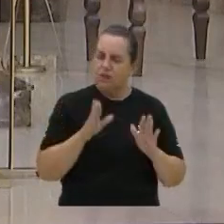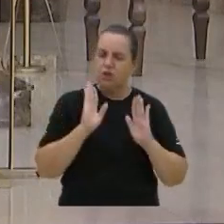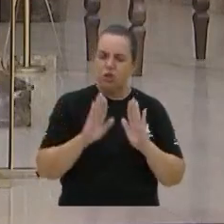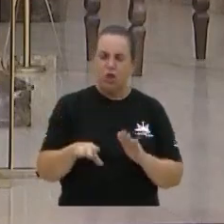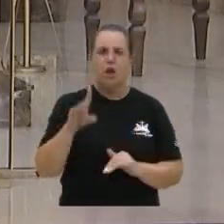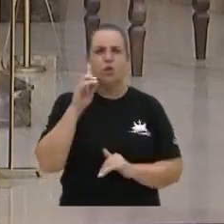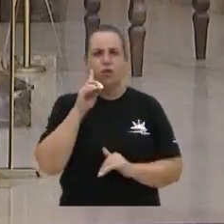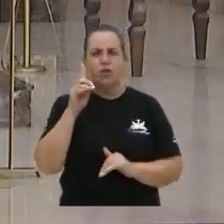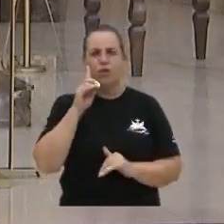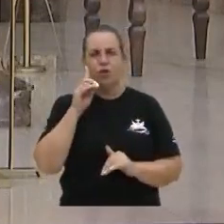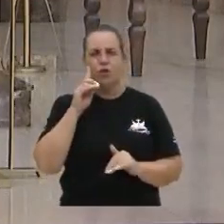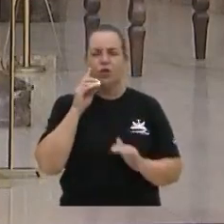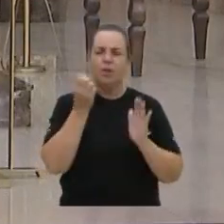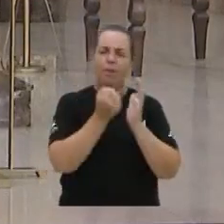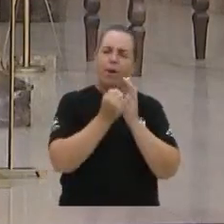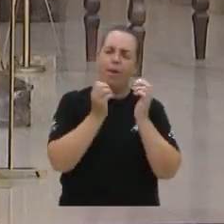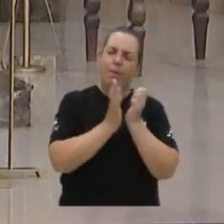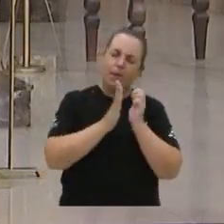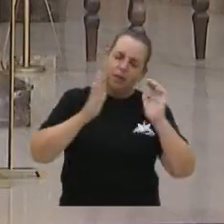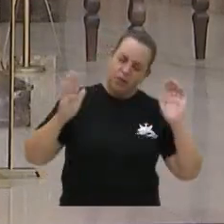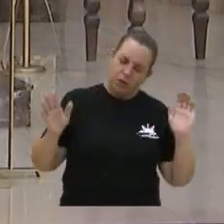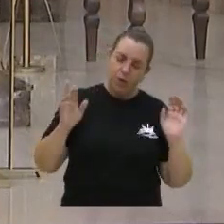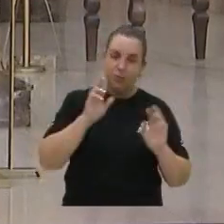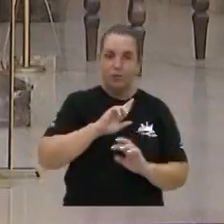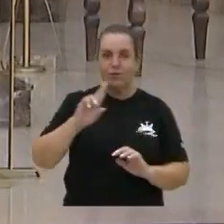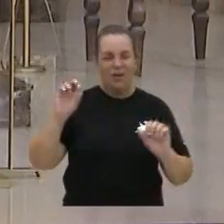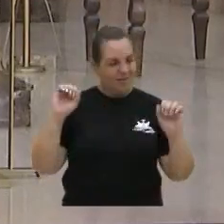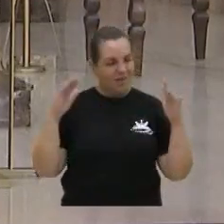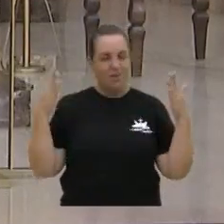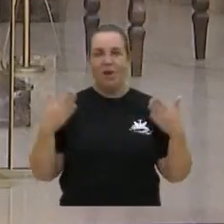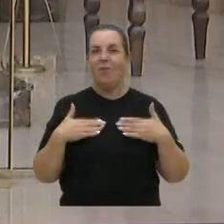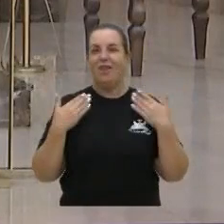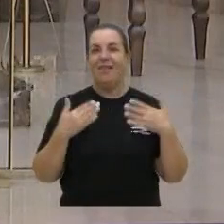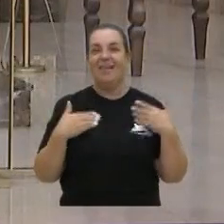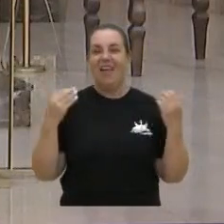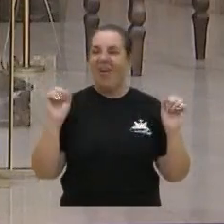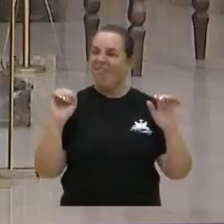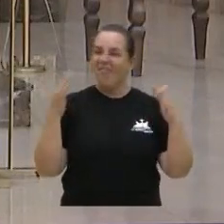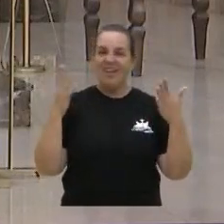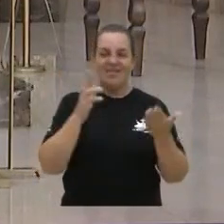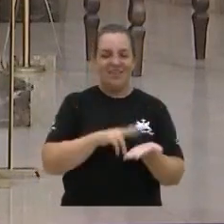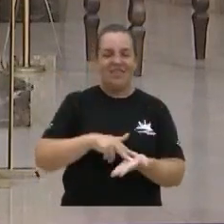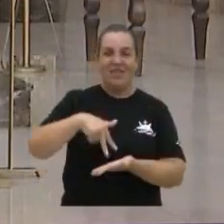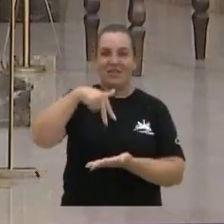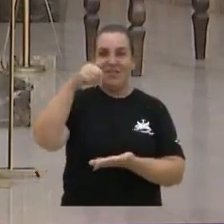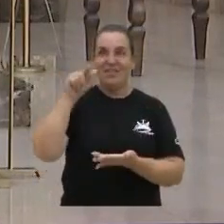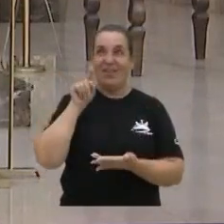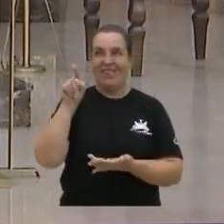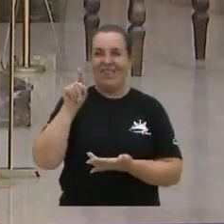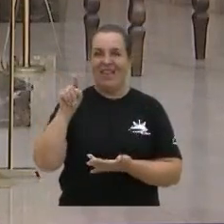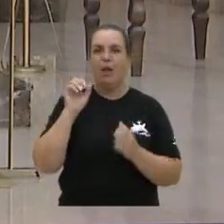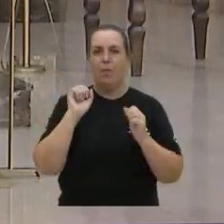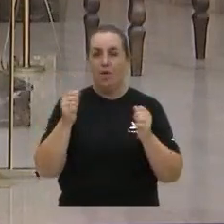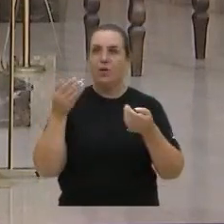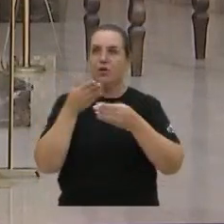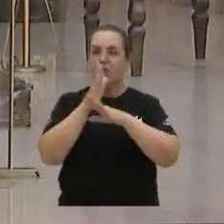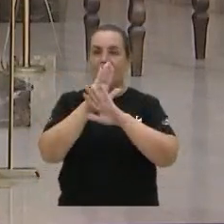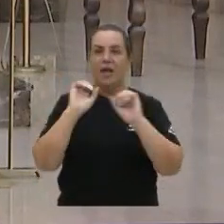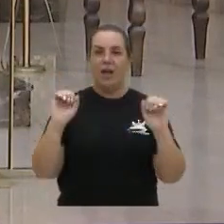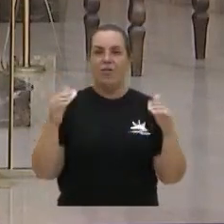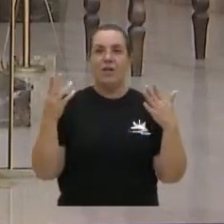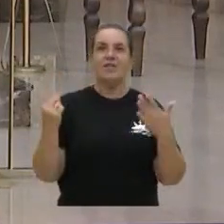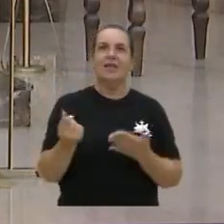dias da paixão do Senhor, celebrais com alegria a festa da Páscoa, possais chegar exultante às festas